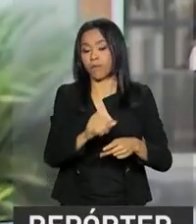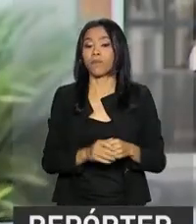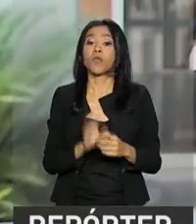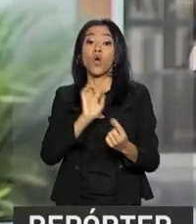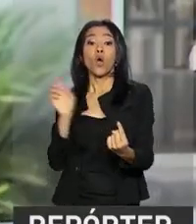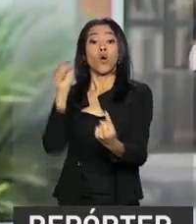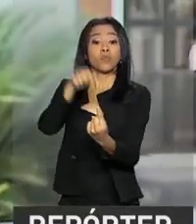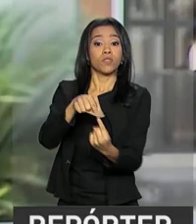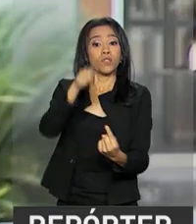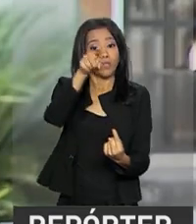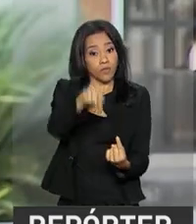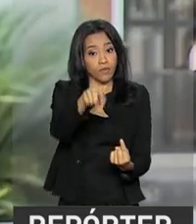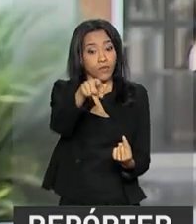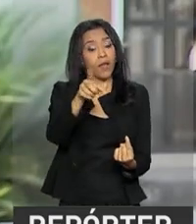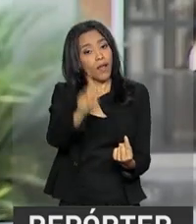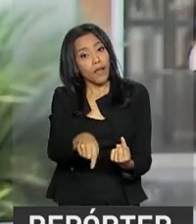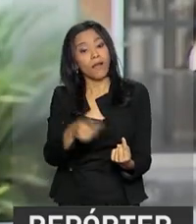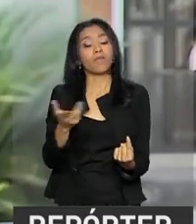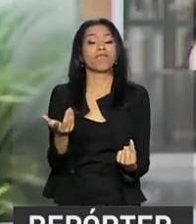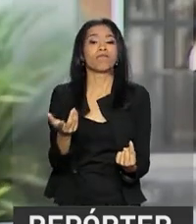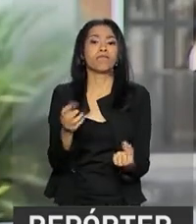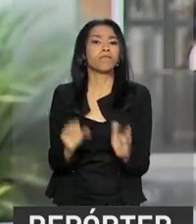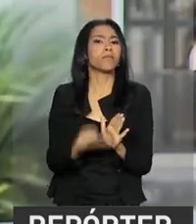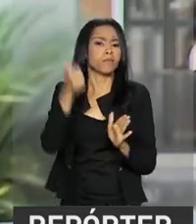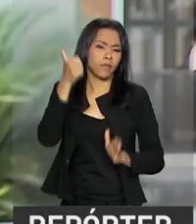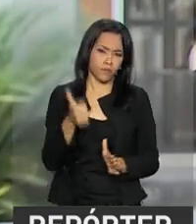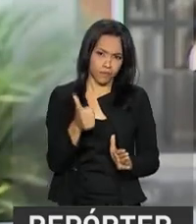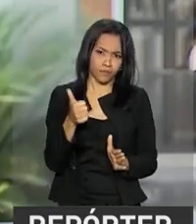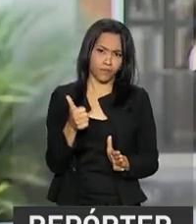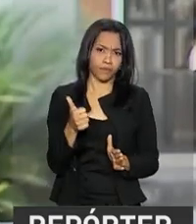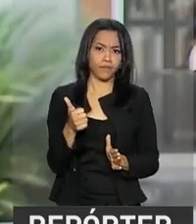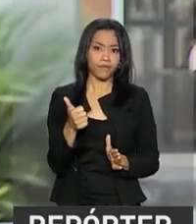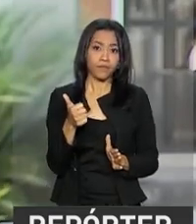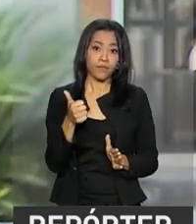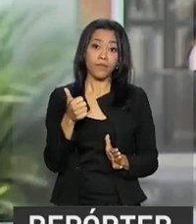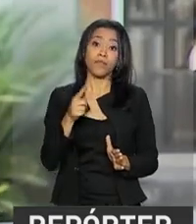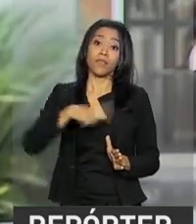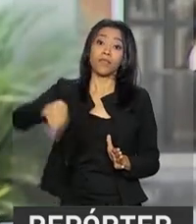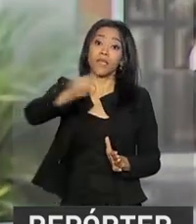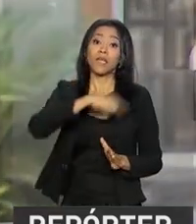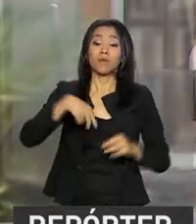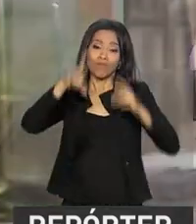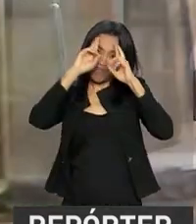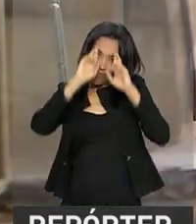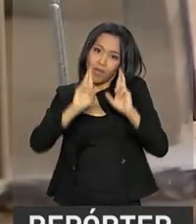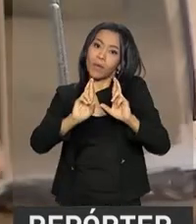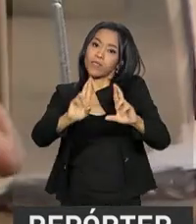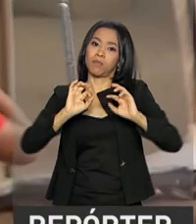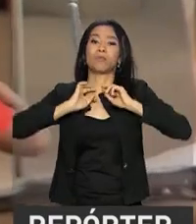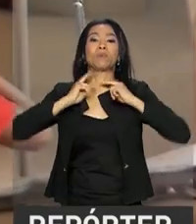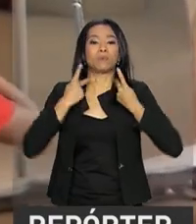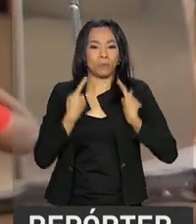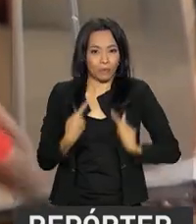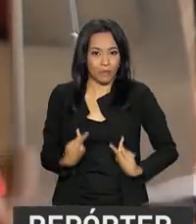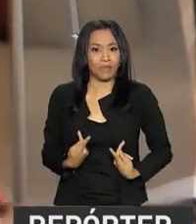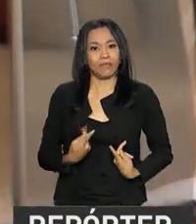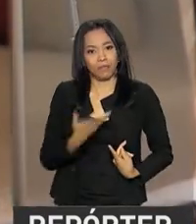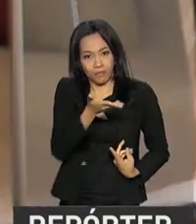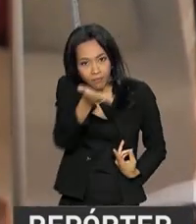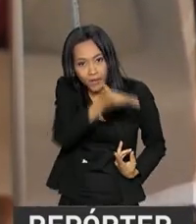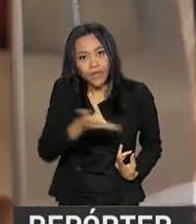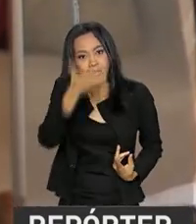seguinte é o primeiro da humanidade nessas pessoas se deslocaram